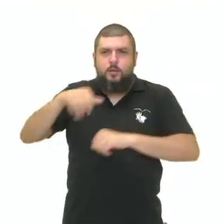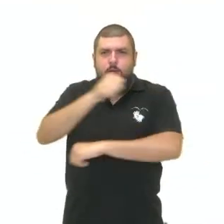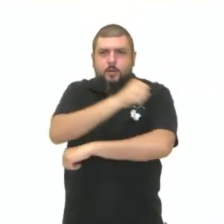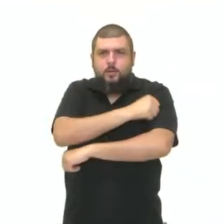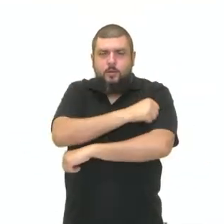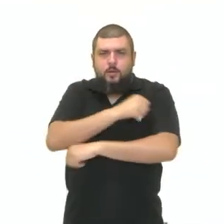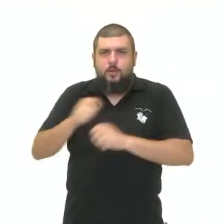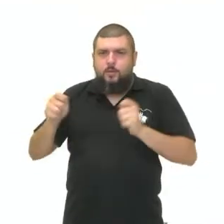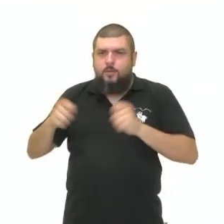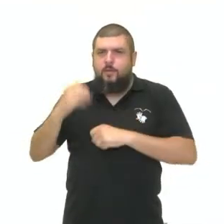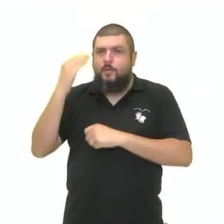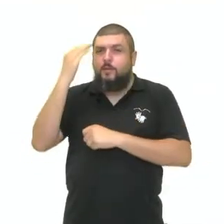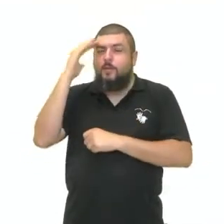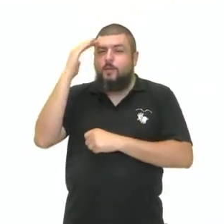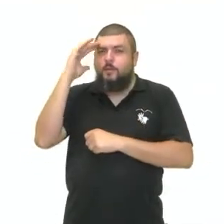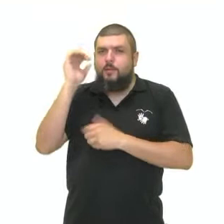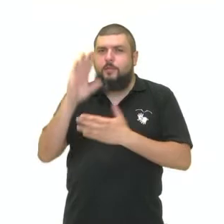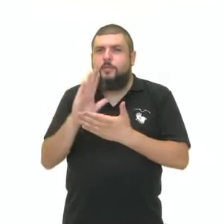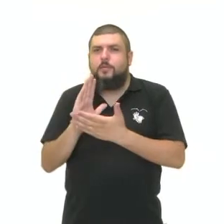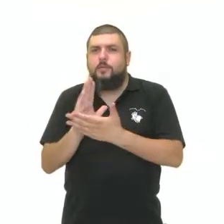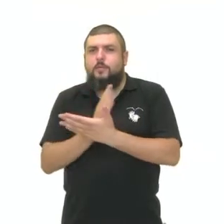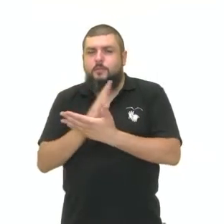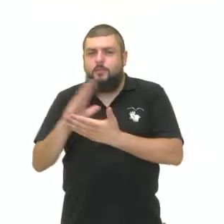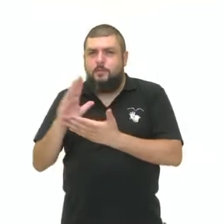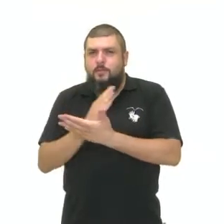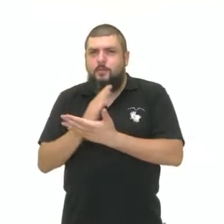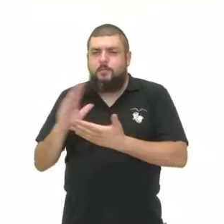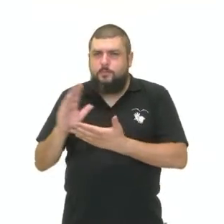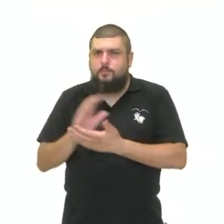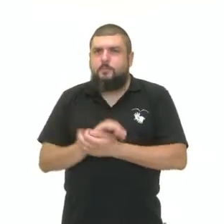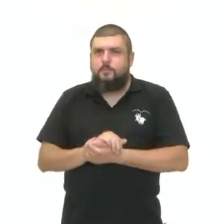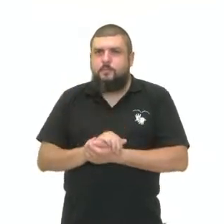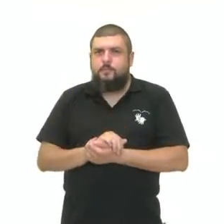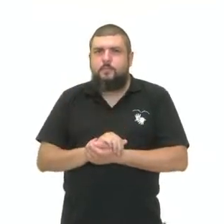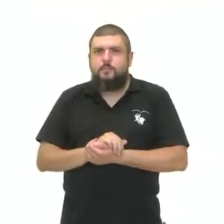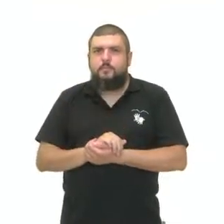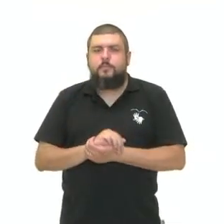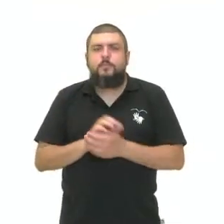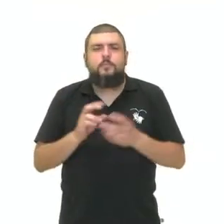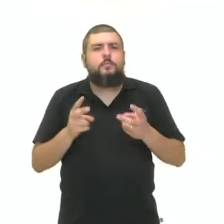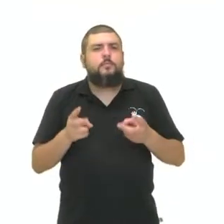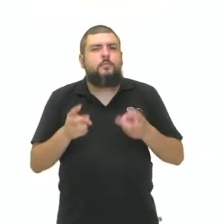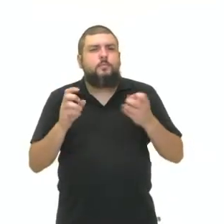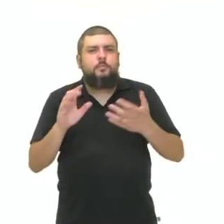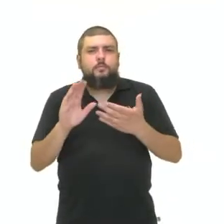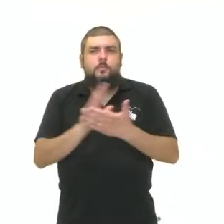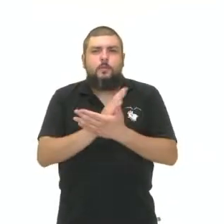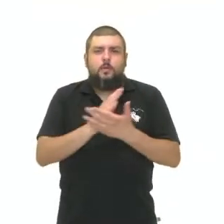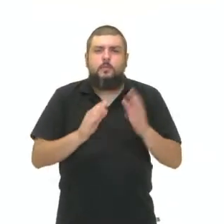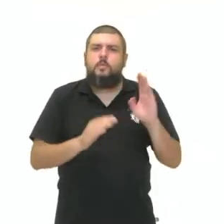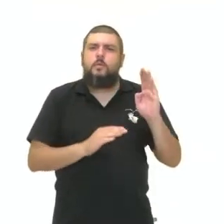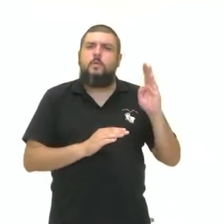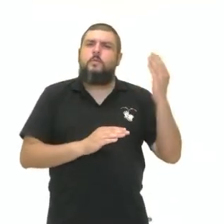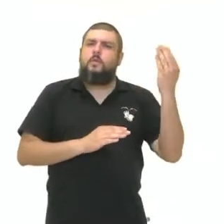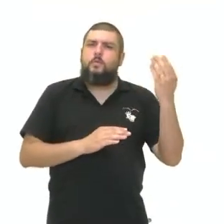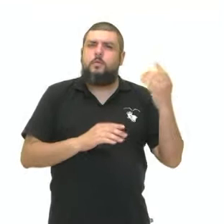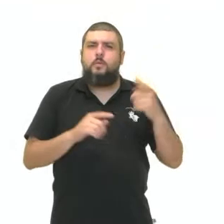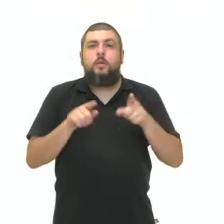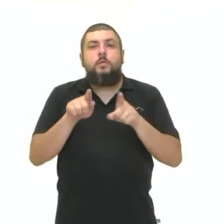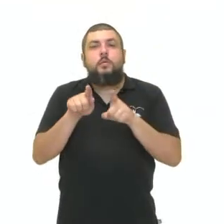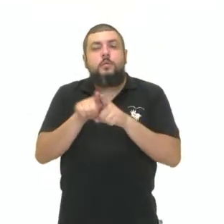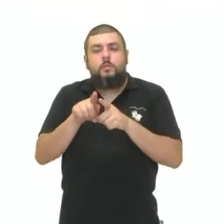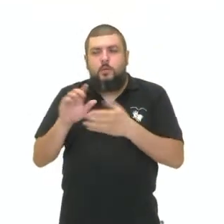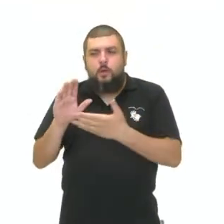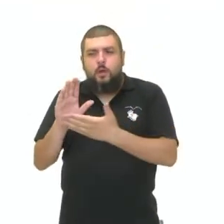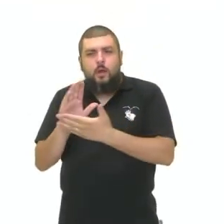entenderem a categorizá-las, diz Zilioli. Vimos que há notícias falsas, mas também as que são